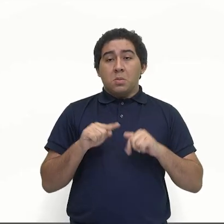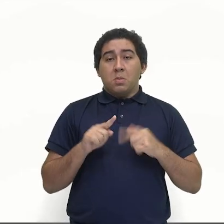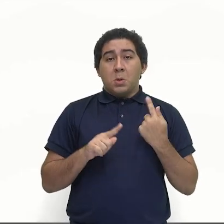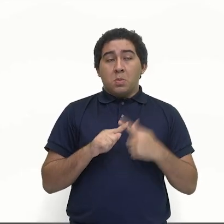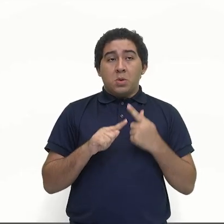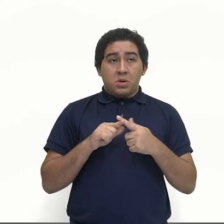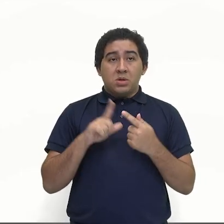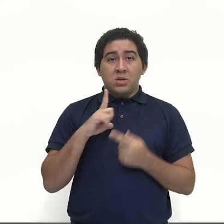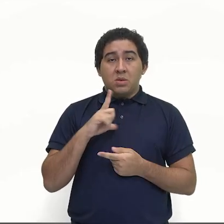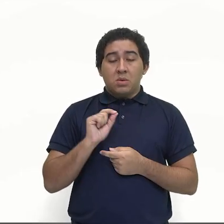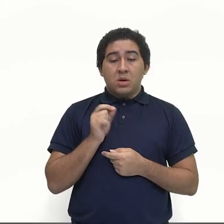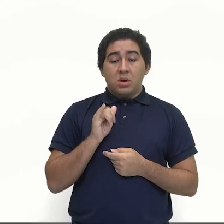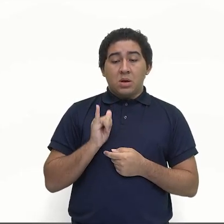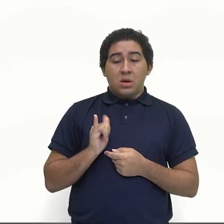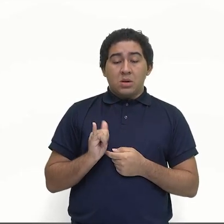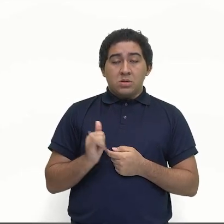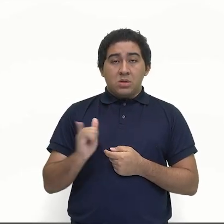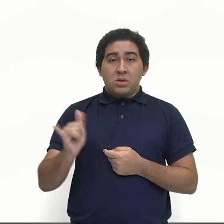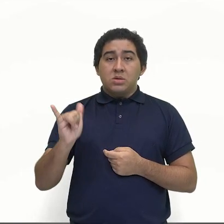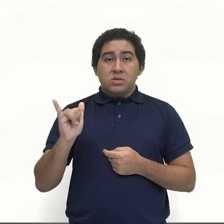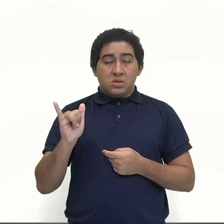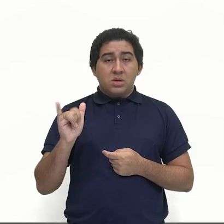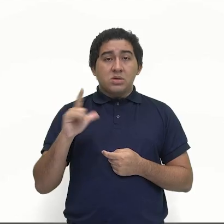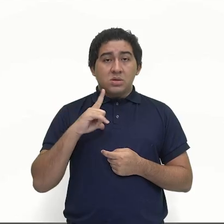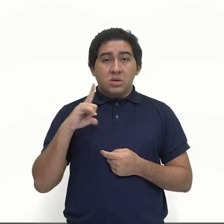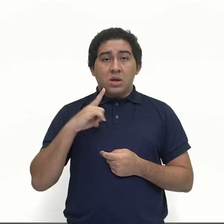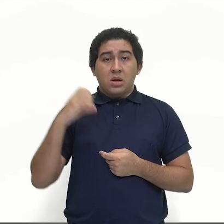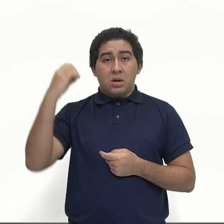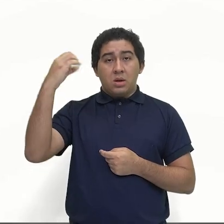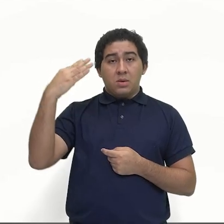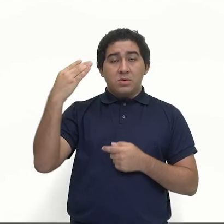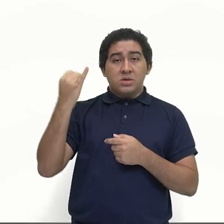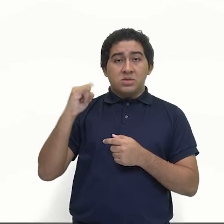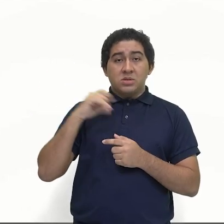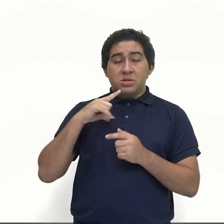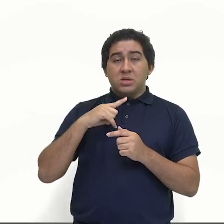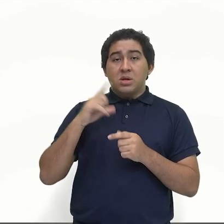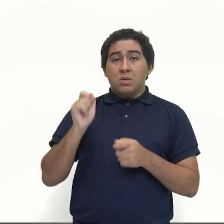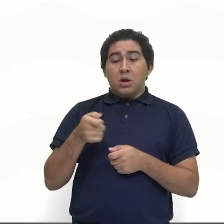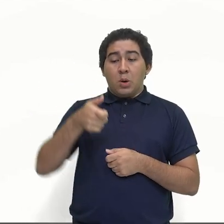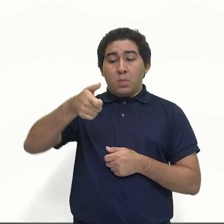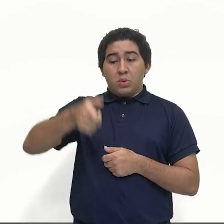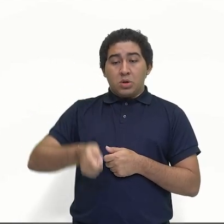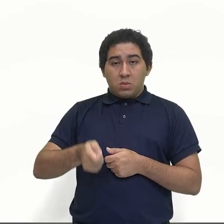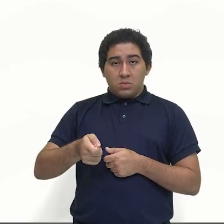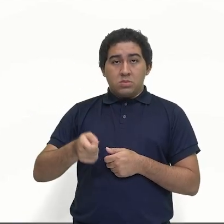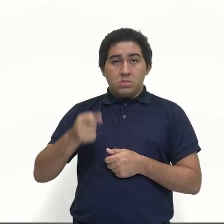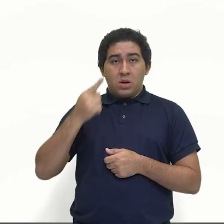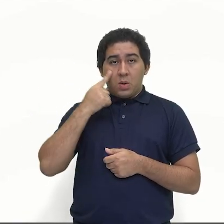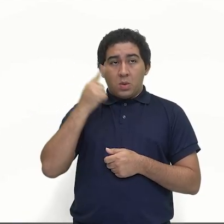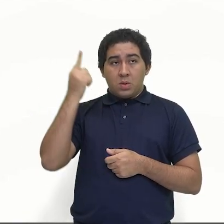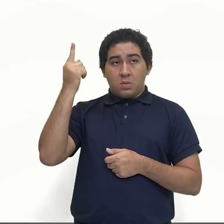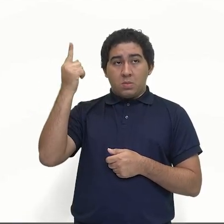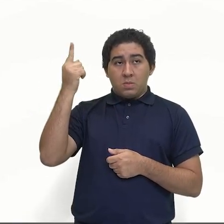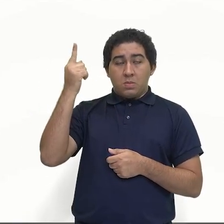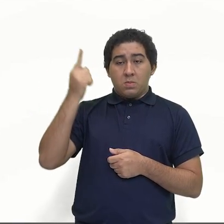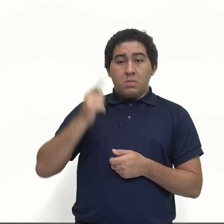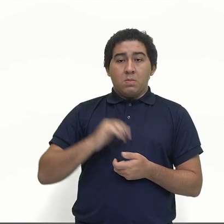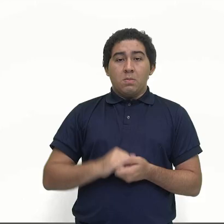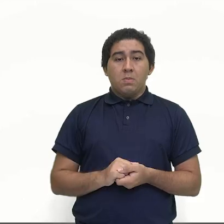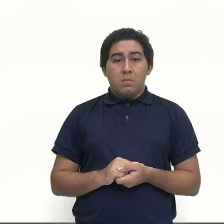envia corrente para a lâmpada quando o botão é pressionado. Então, nos circuitos,